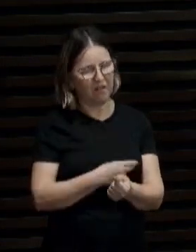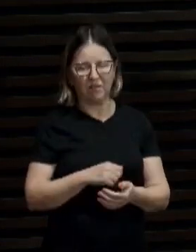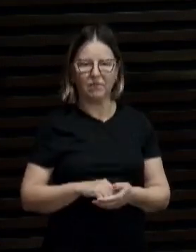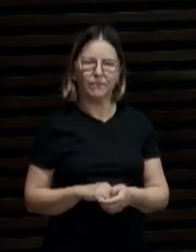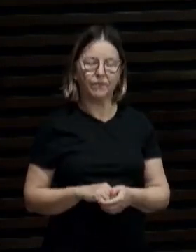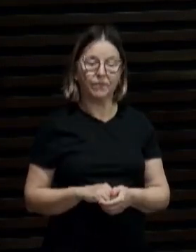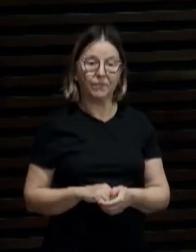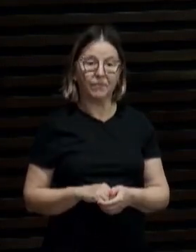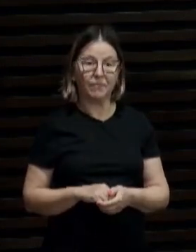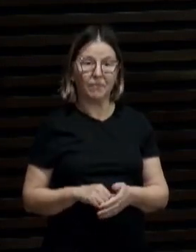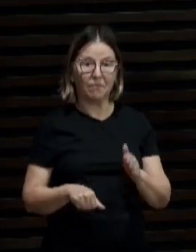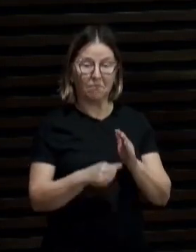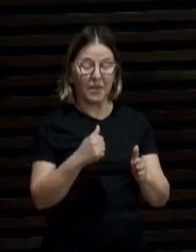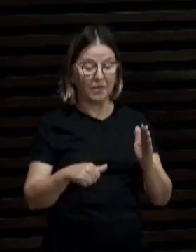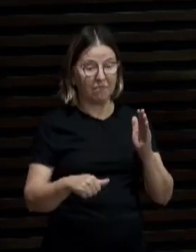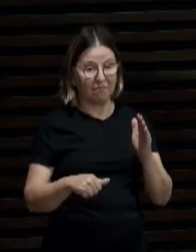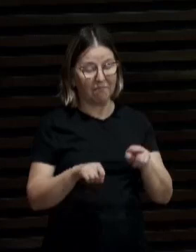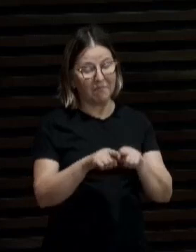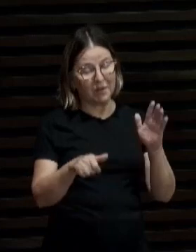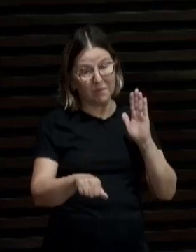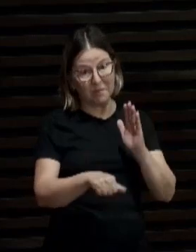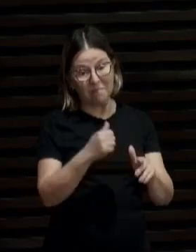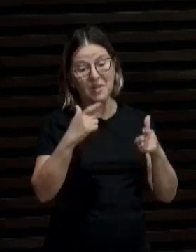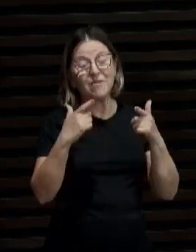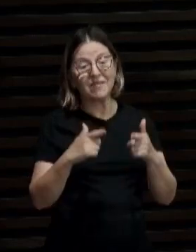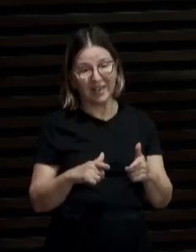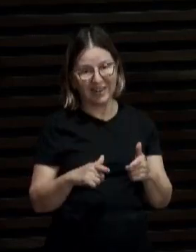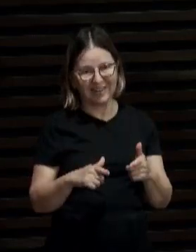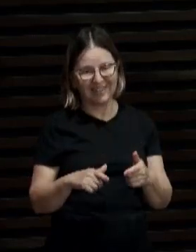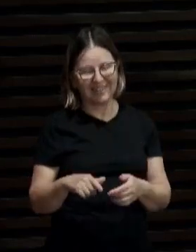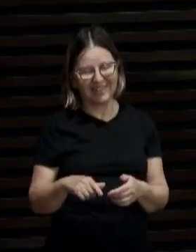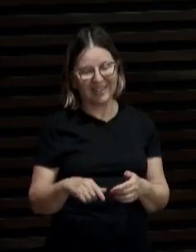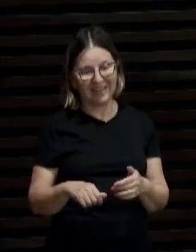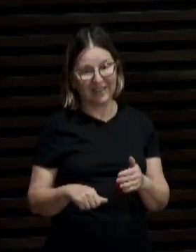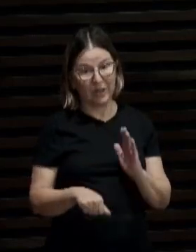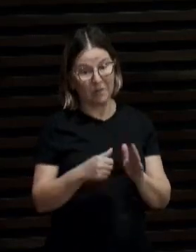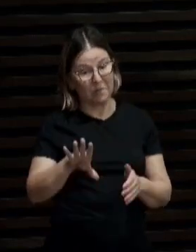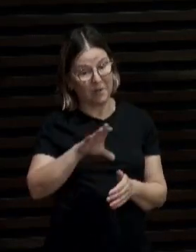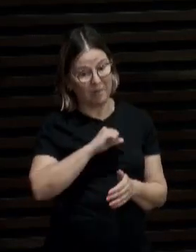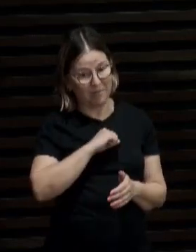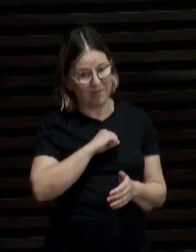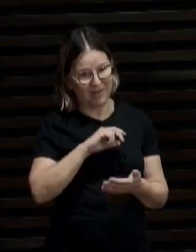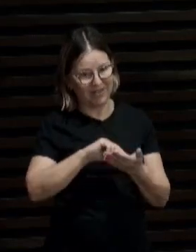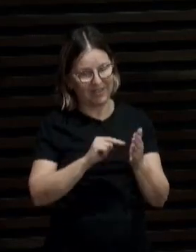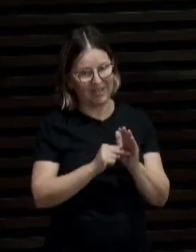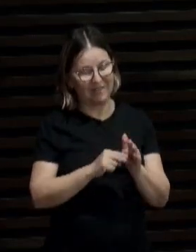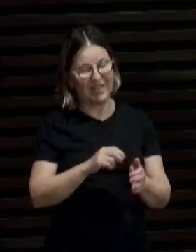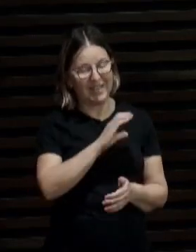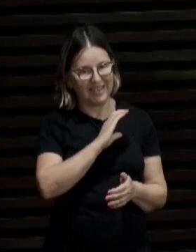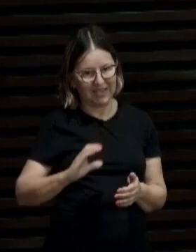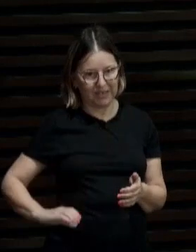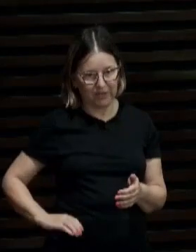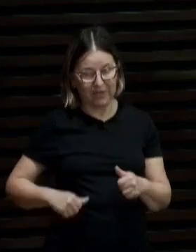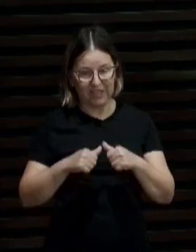as prioridades foram invertidas. O primeiro amor é o próprio Cristo. Esses irmãos perderam a centralidade de Cristo. Uma